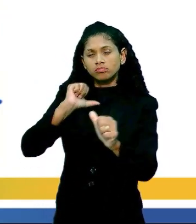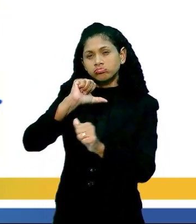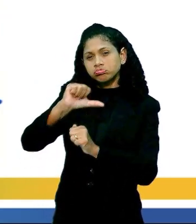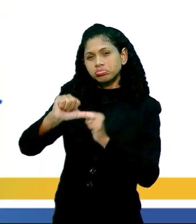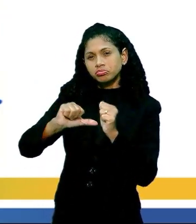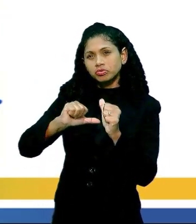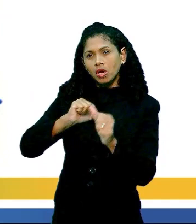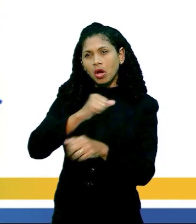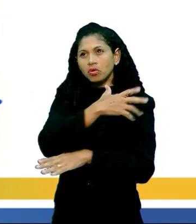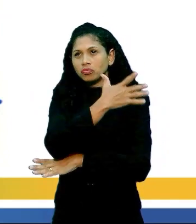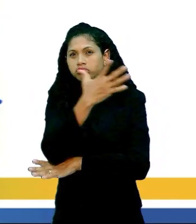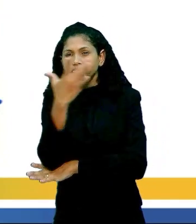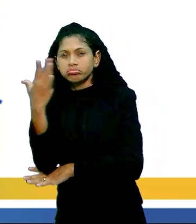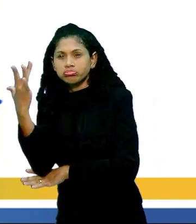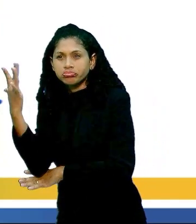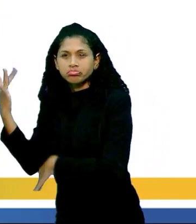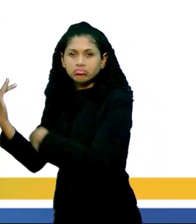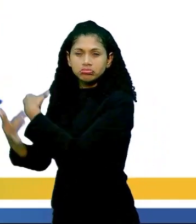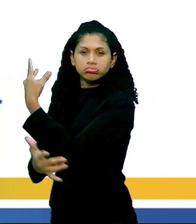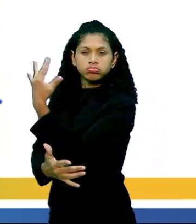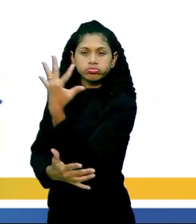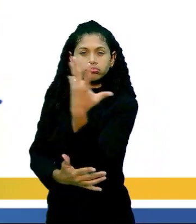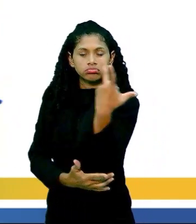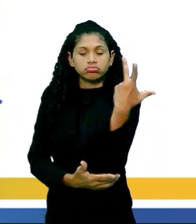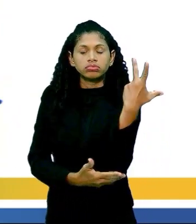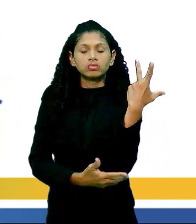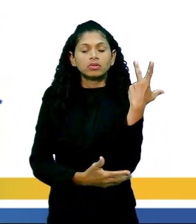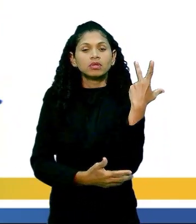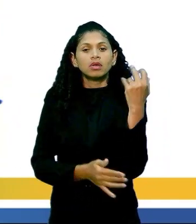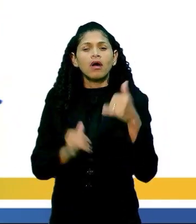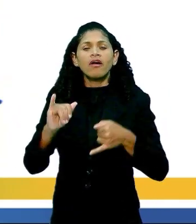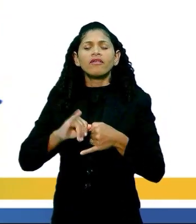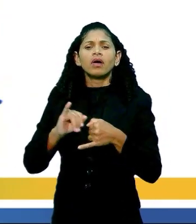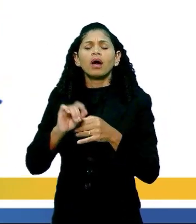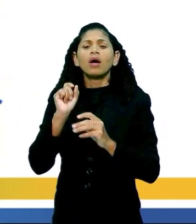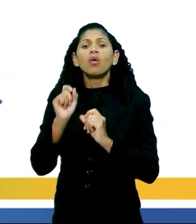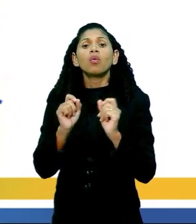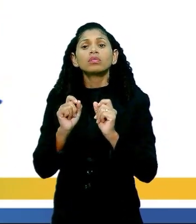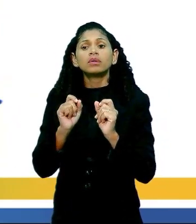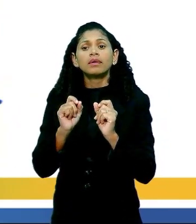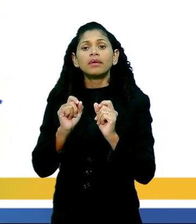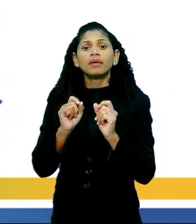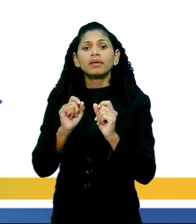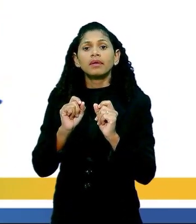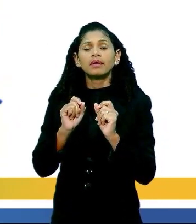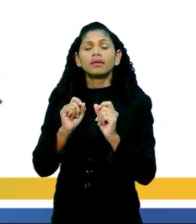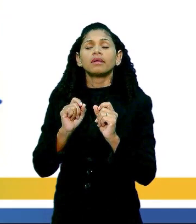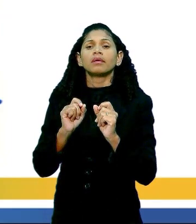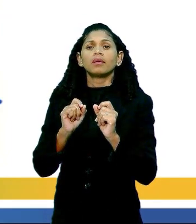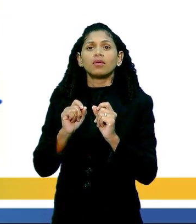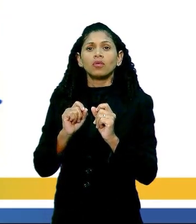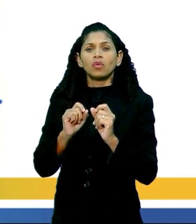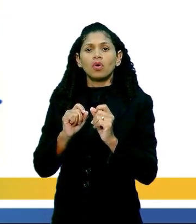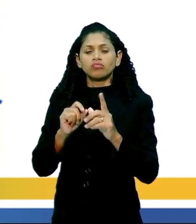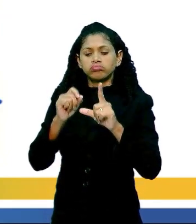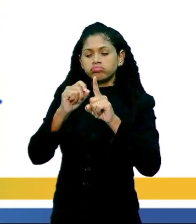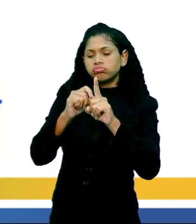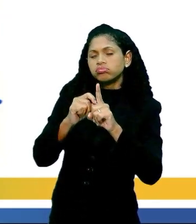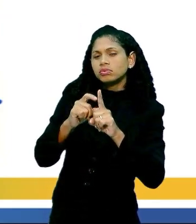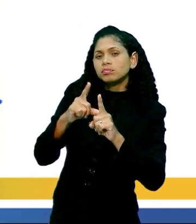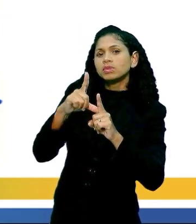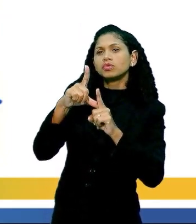fazem com que essa sucessão halogênica se dê de forma umidade,